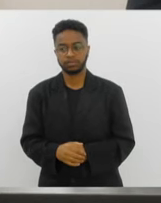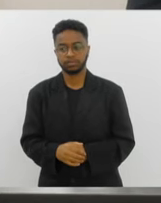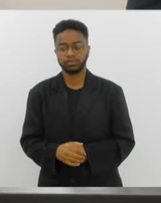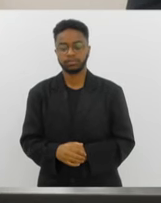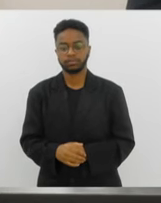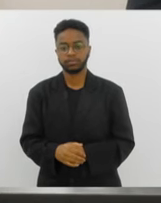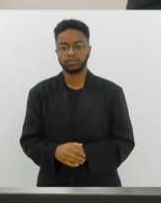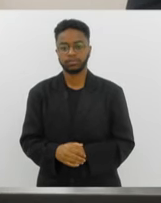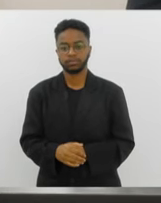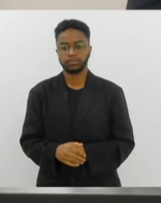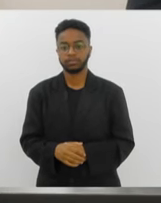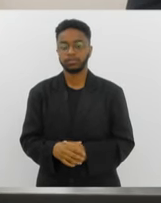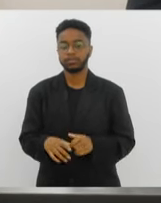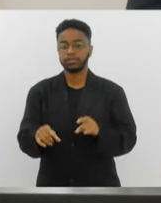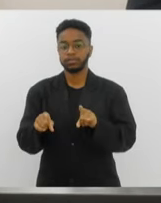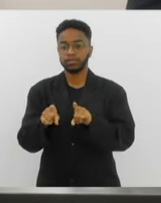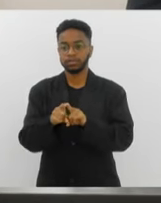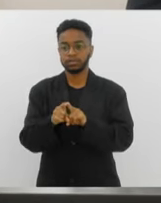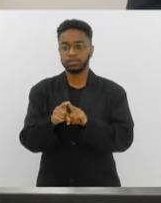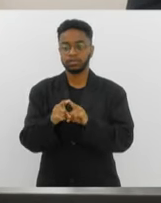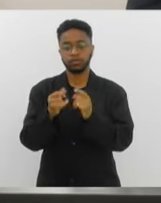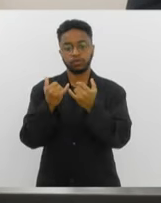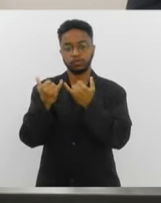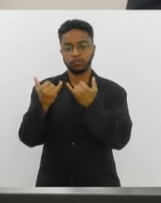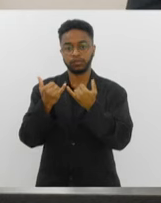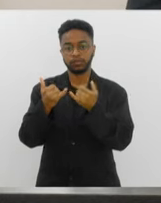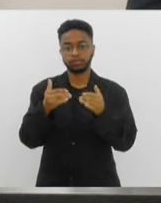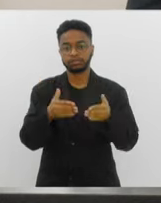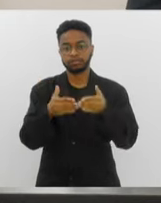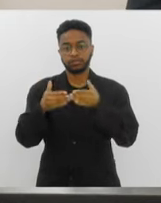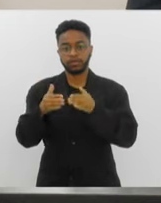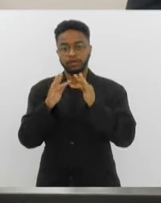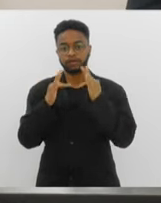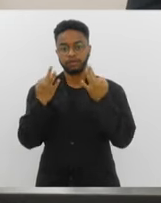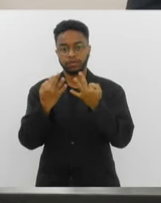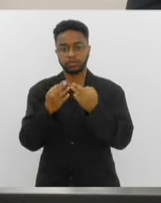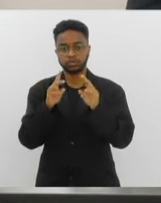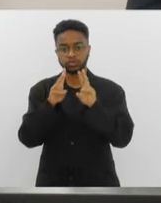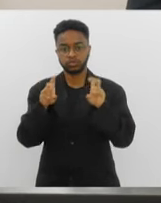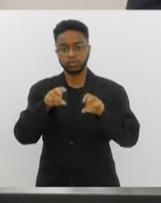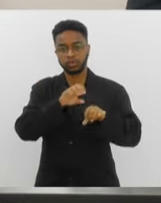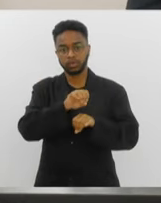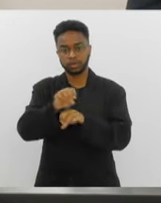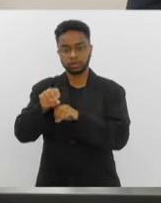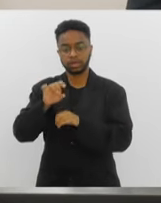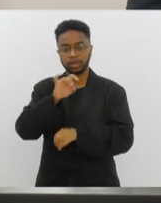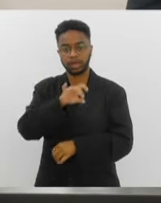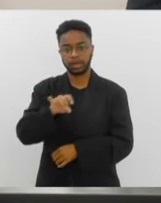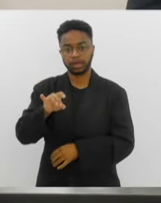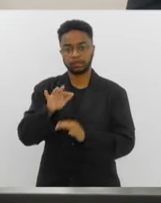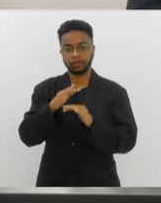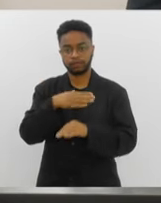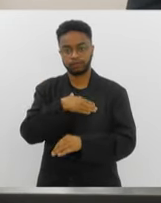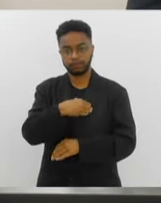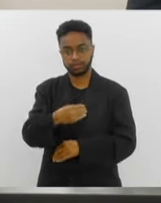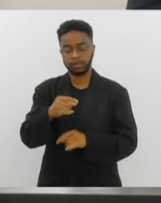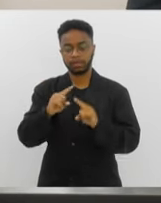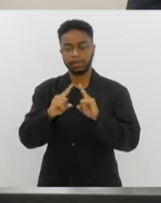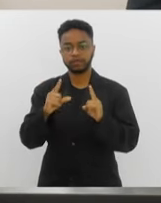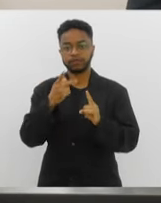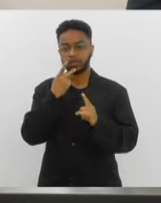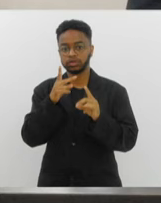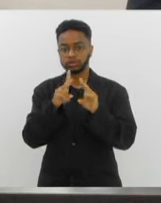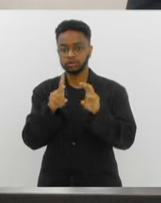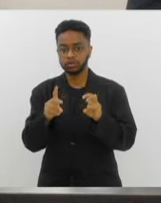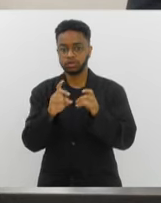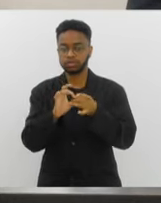voto, afastam as famílias da educação dos filhos. Então, são entendimentos de ministro sobre o tema, mas aí já adentrando no mérito da pertinência da